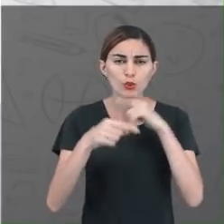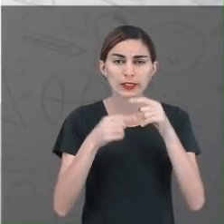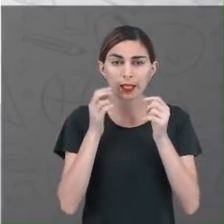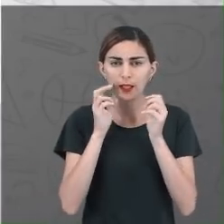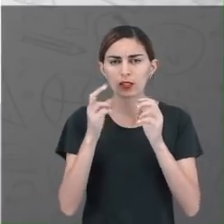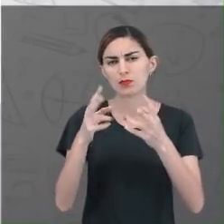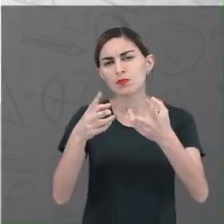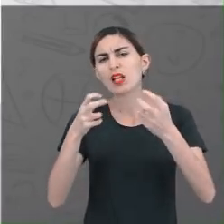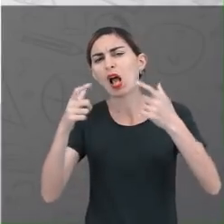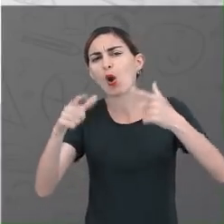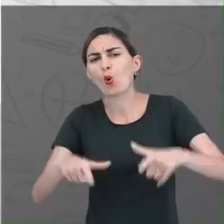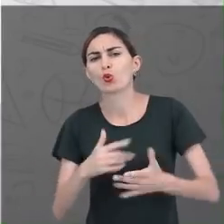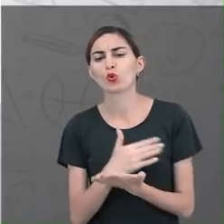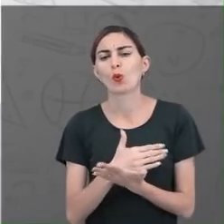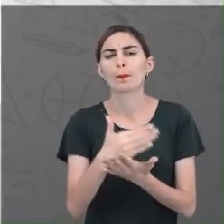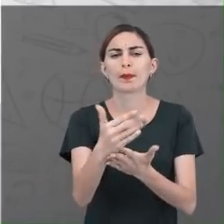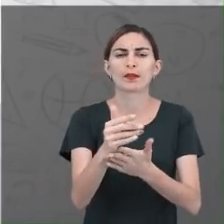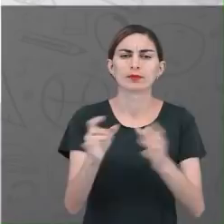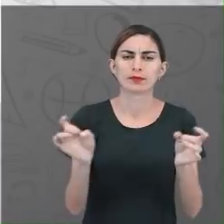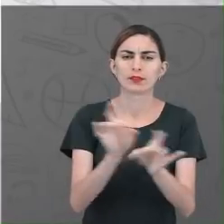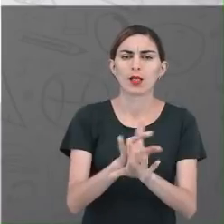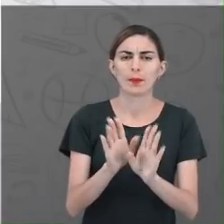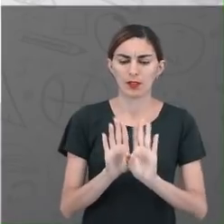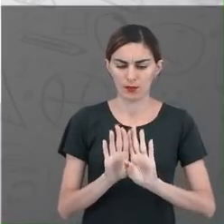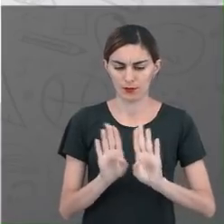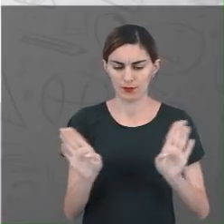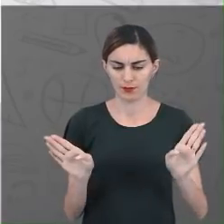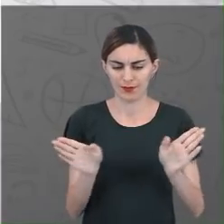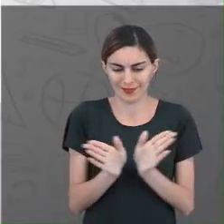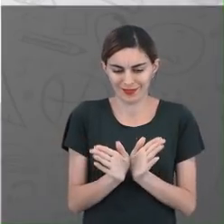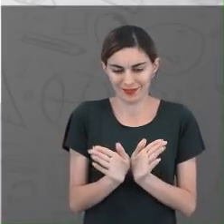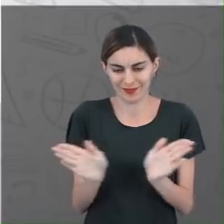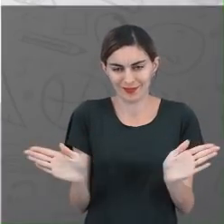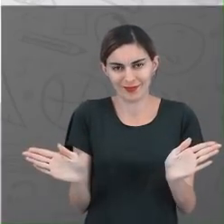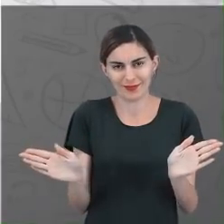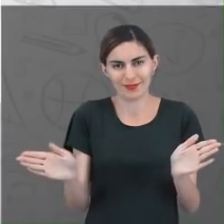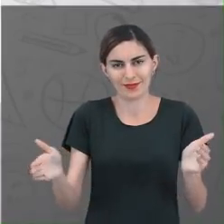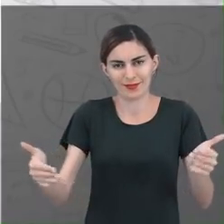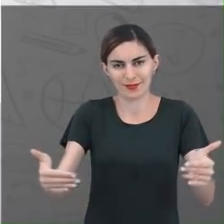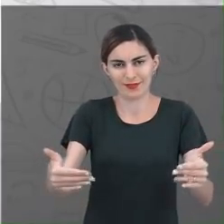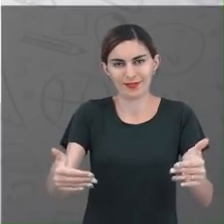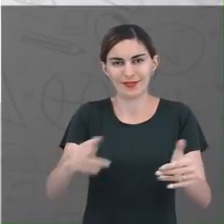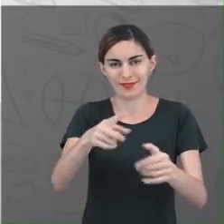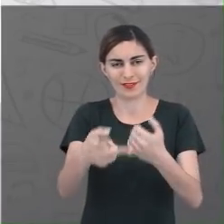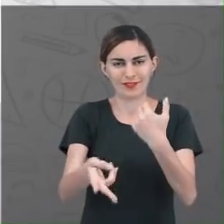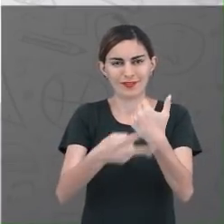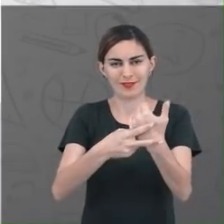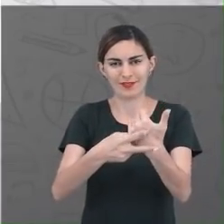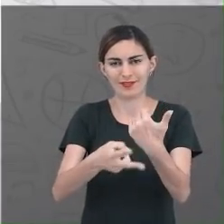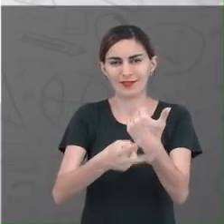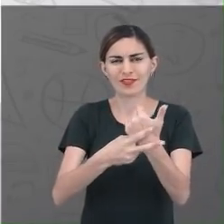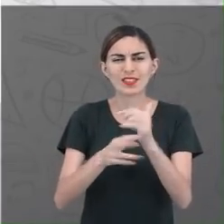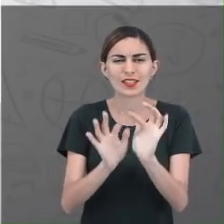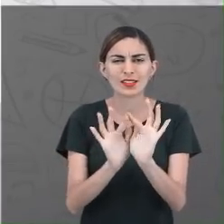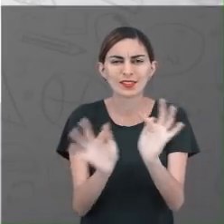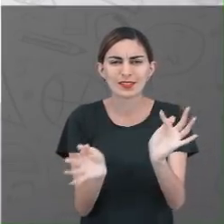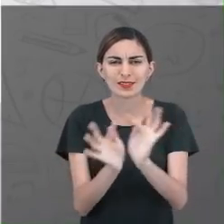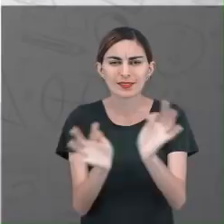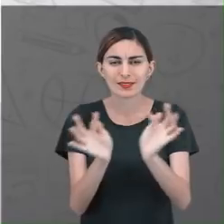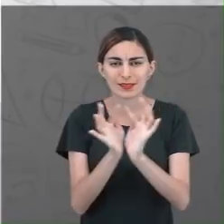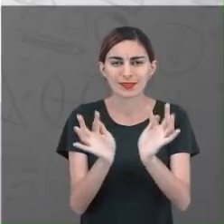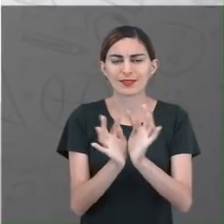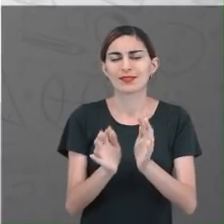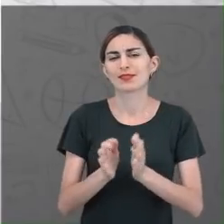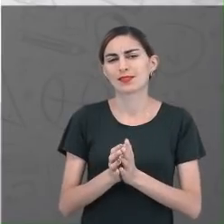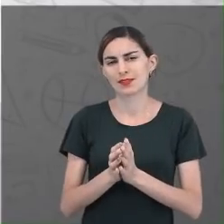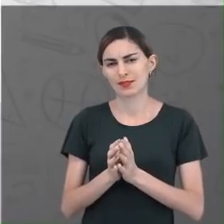cima, onde é que está esse vidro? Existe uma pestana bem larga, e o vidro está passando aqui, ó, discretamente, aonde eu estou passando